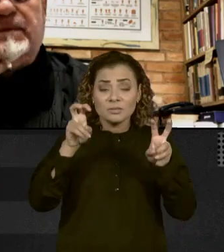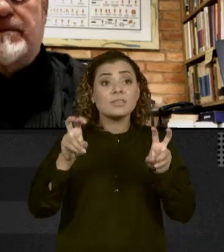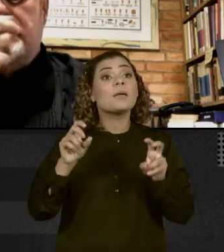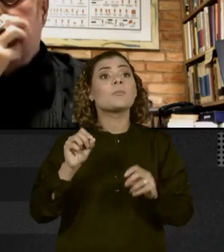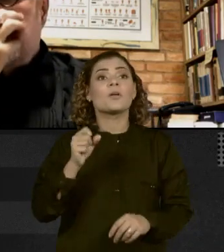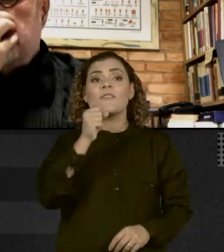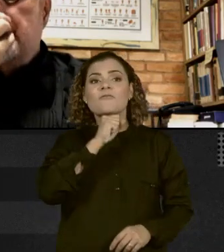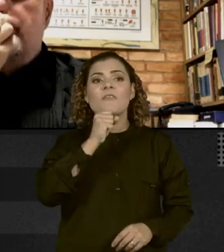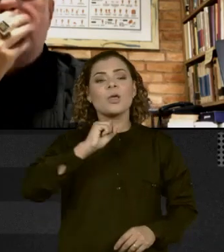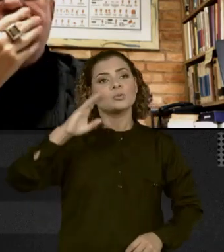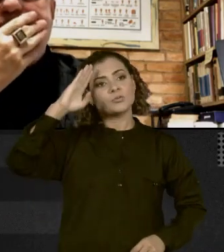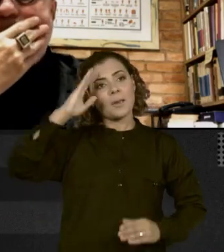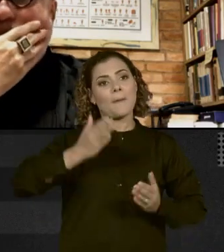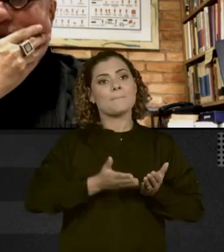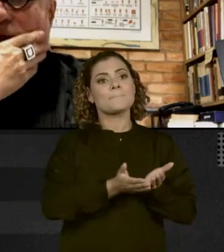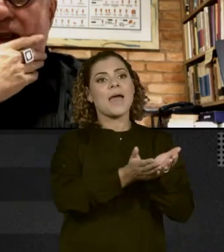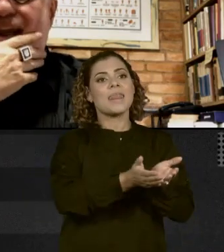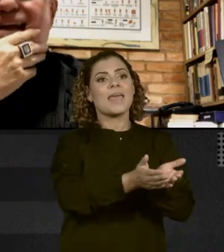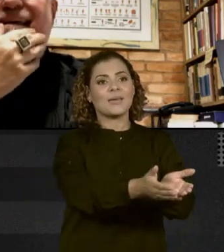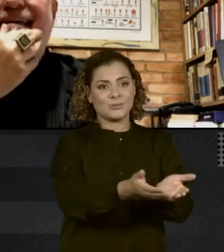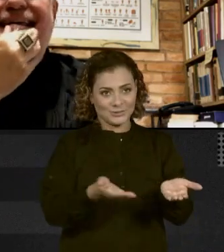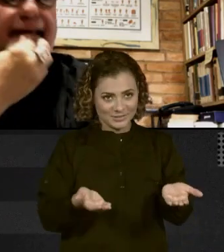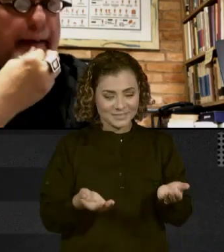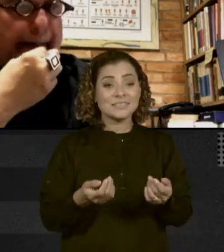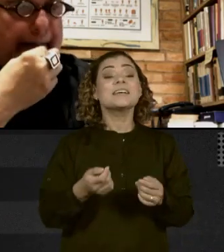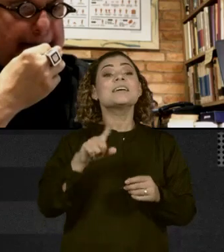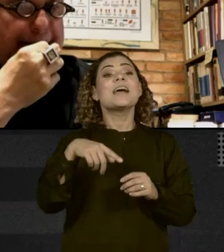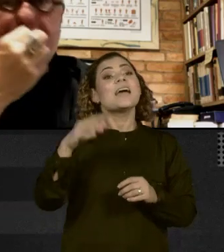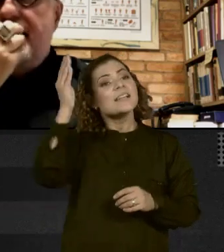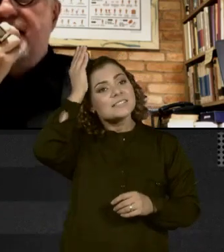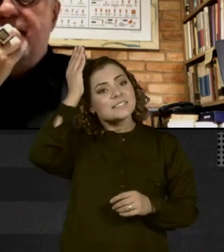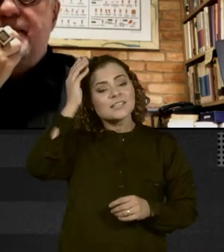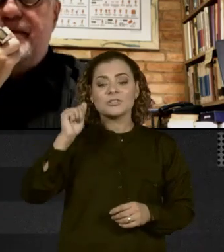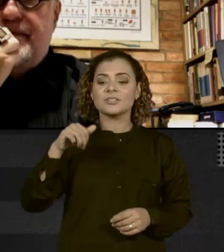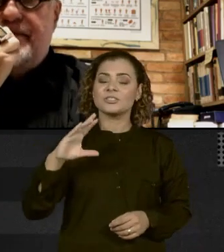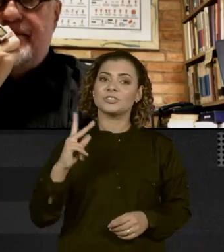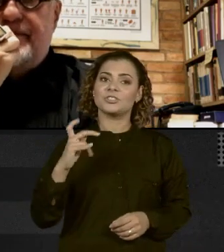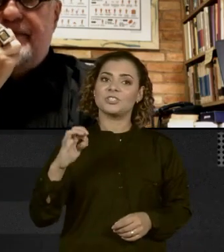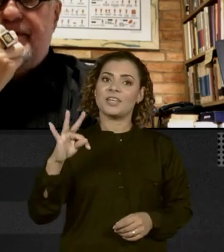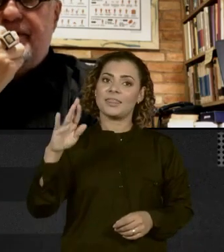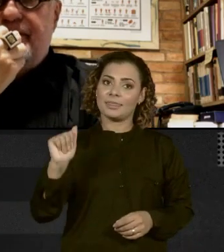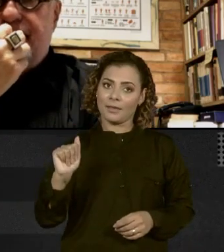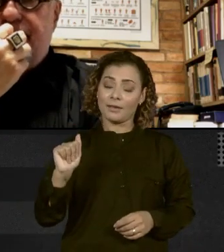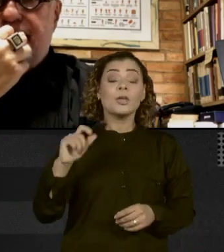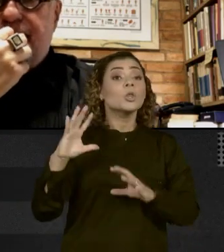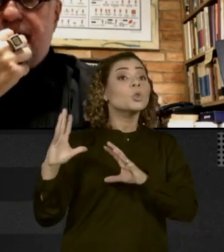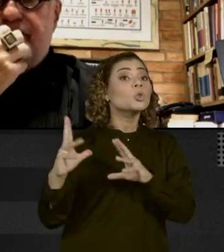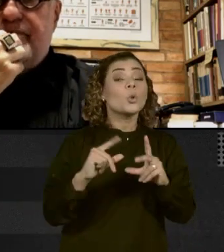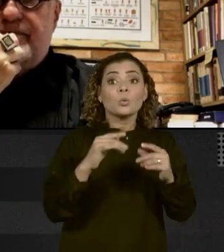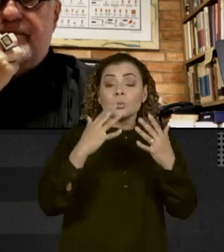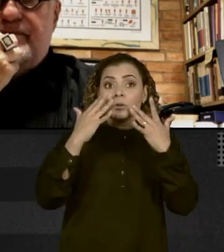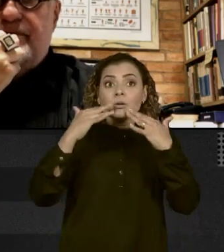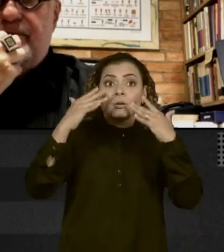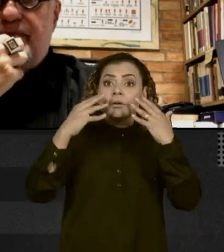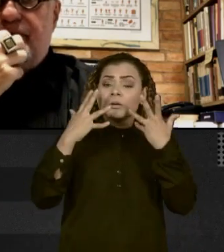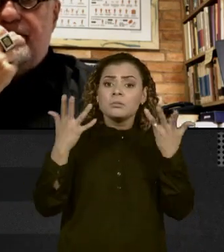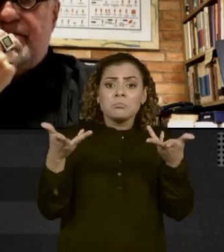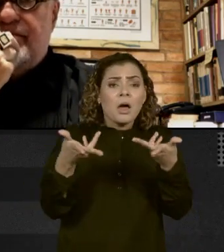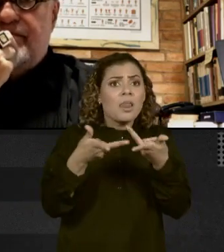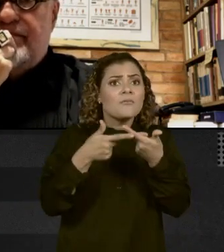EAD, da qual eu fazia parte. E o Ulisses tinha dirigido um espetáculo